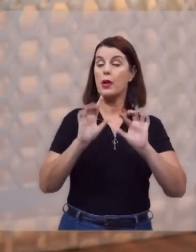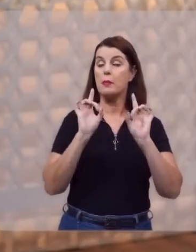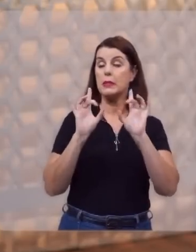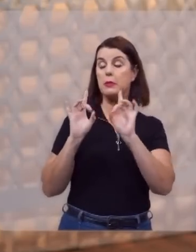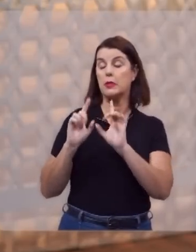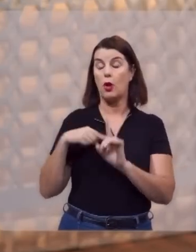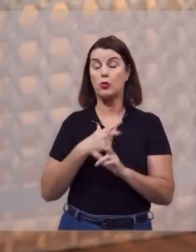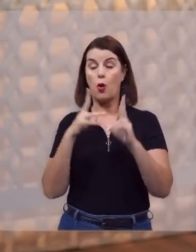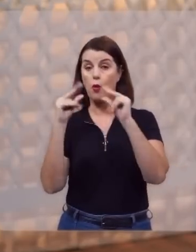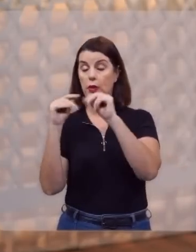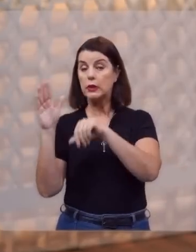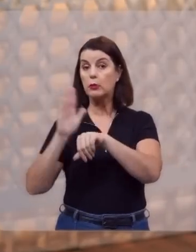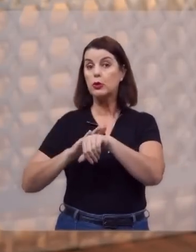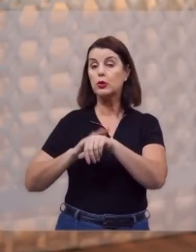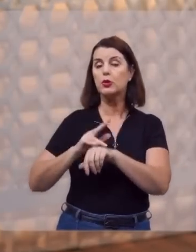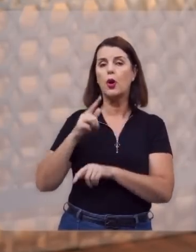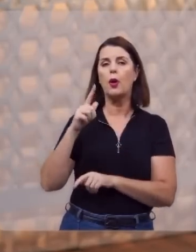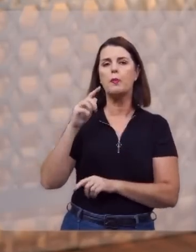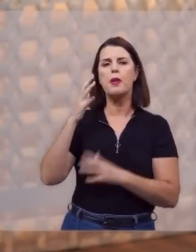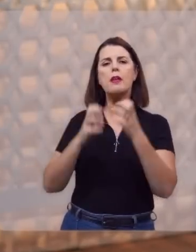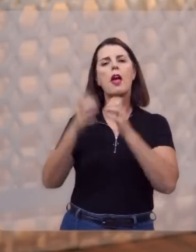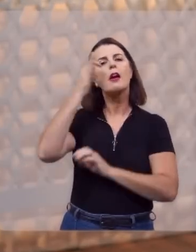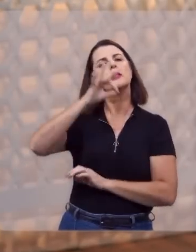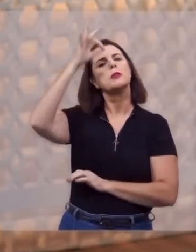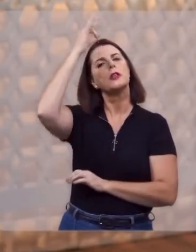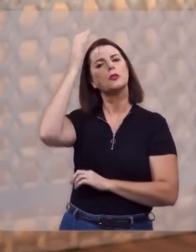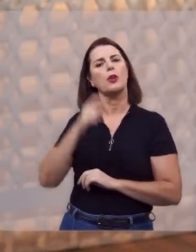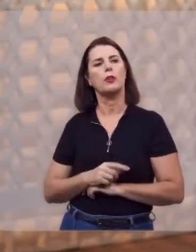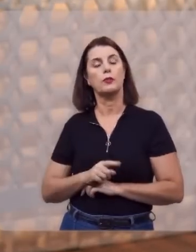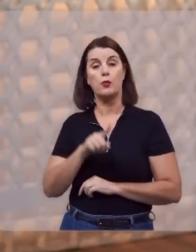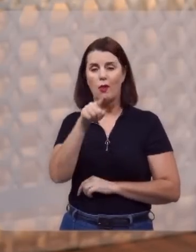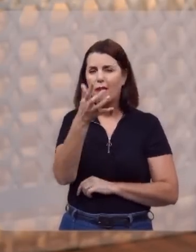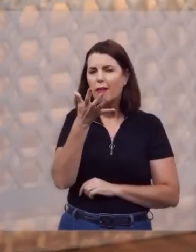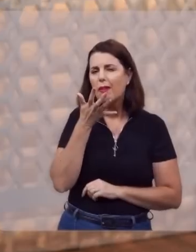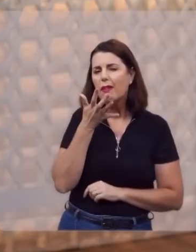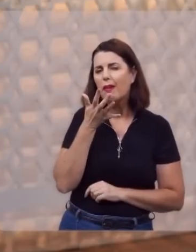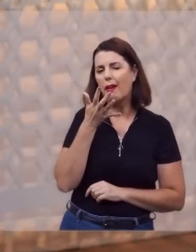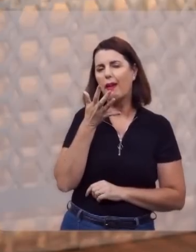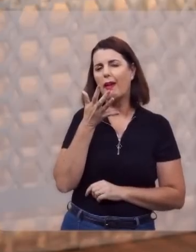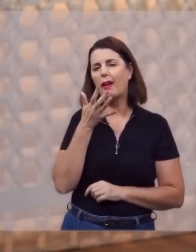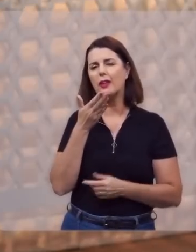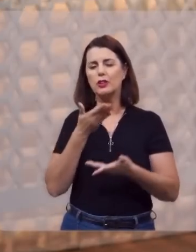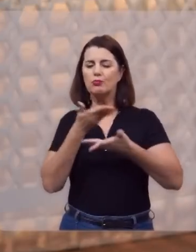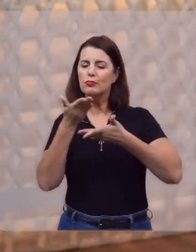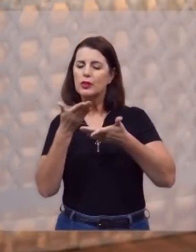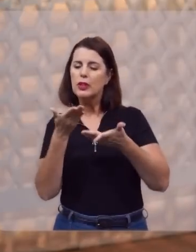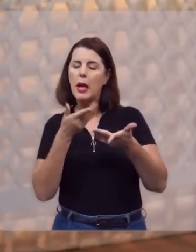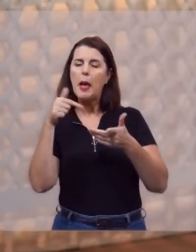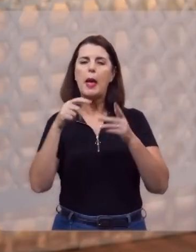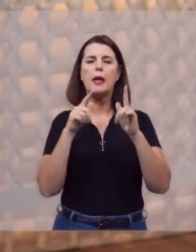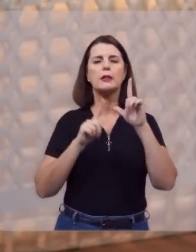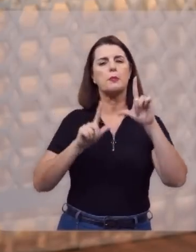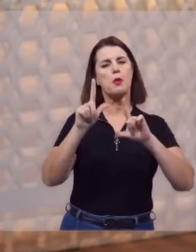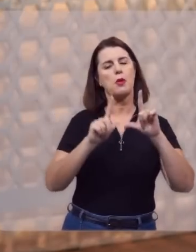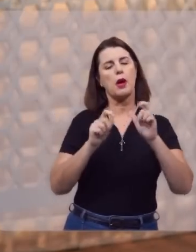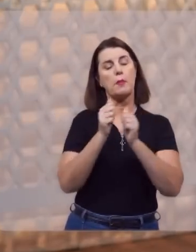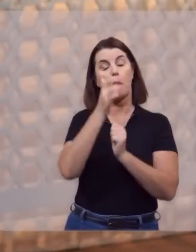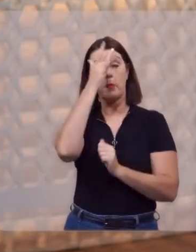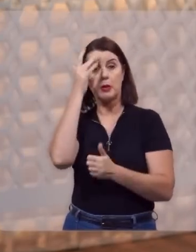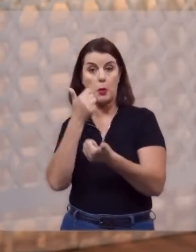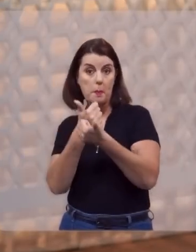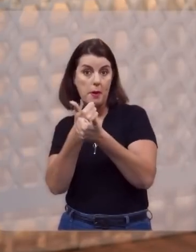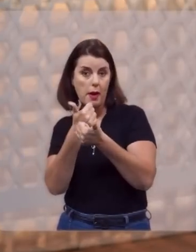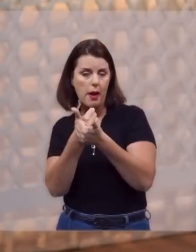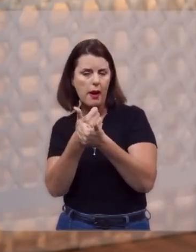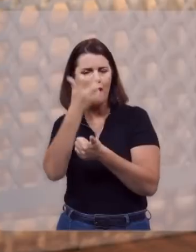nós conversamos sobre guerra espiritual. E se você quer compartilhar esse programa com pessoas